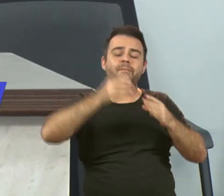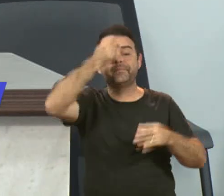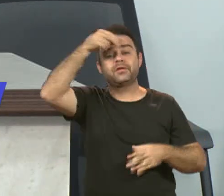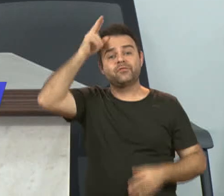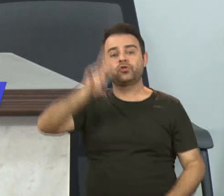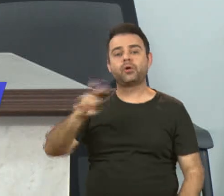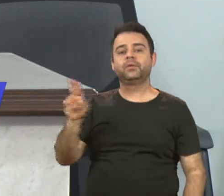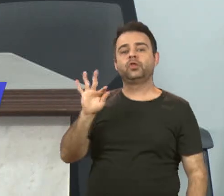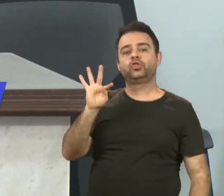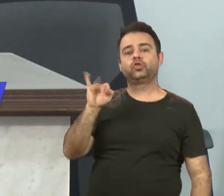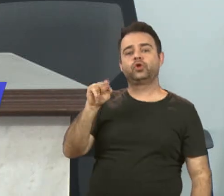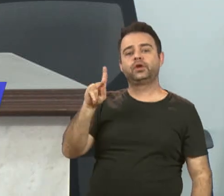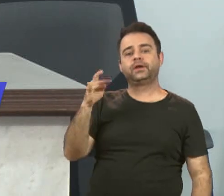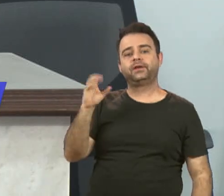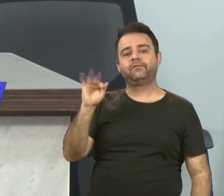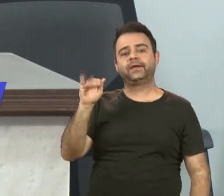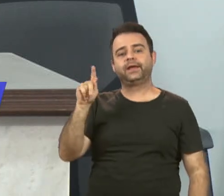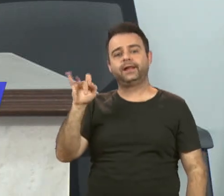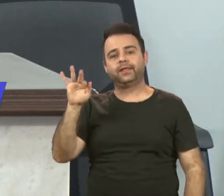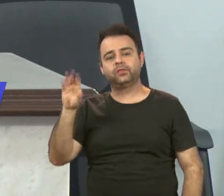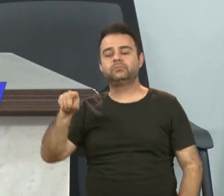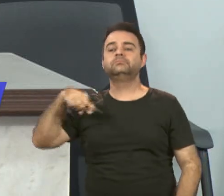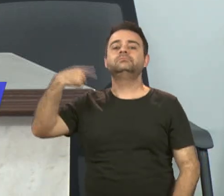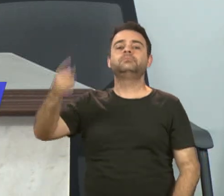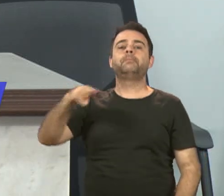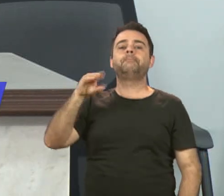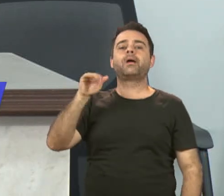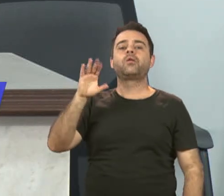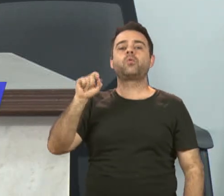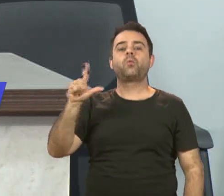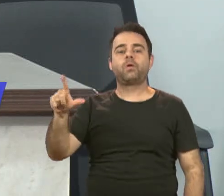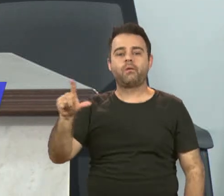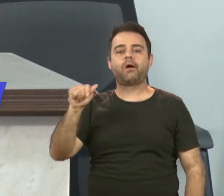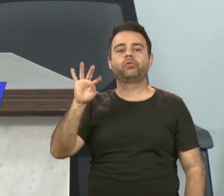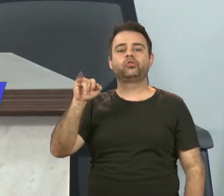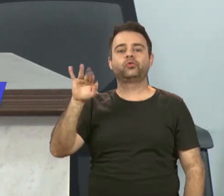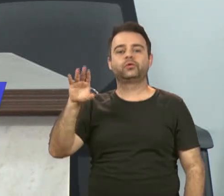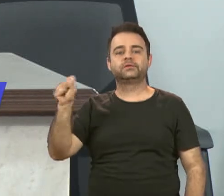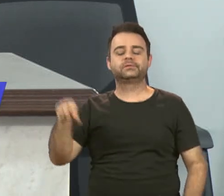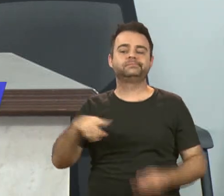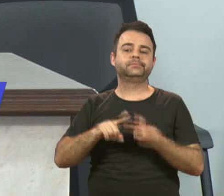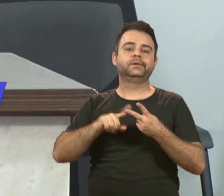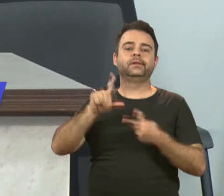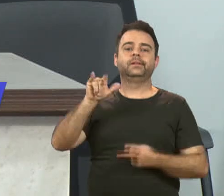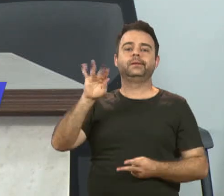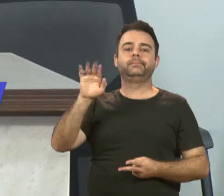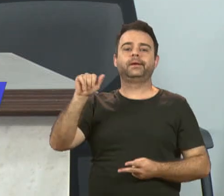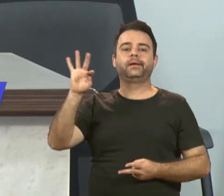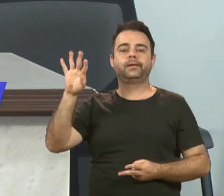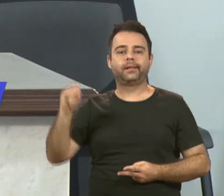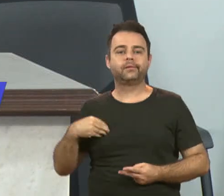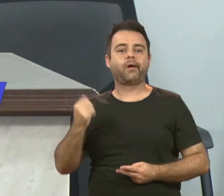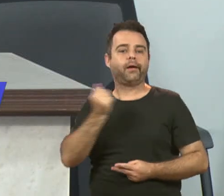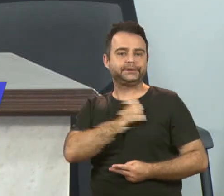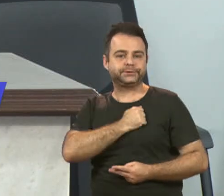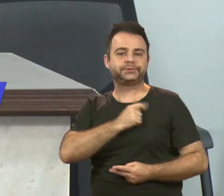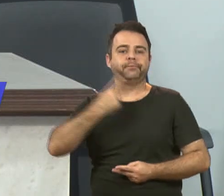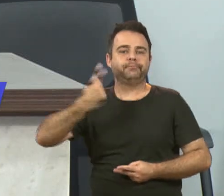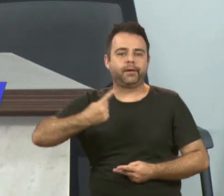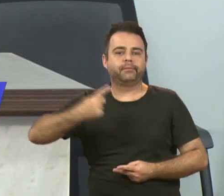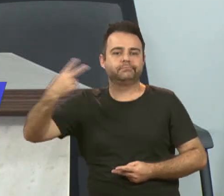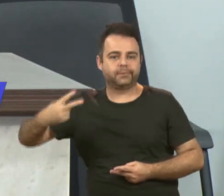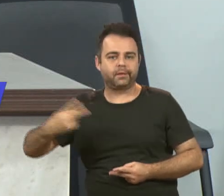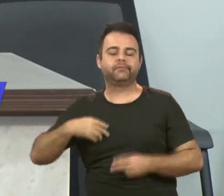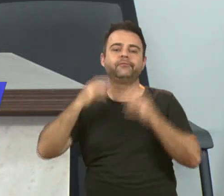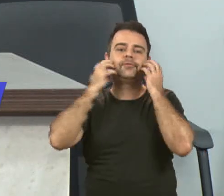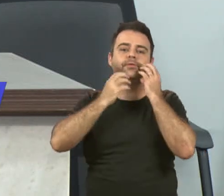passei pelo Manuel Antunes, pelo Dr. Liberato Caboclo, Edinho Araújo 1 e 2, Valdomiro 1 e